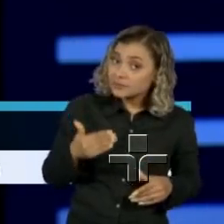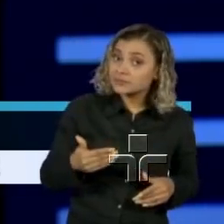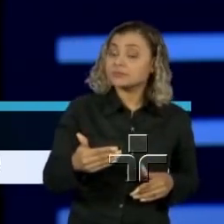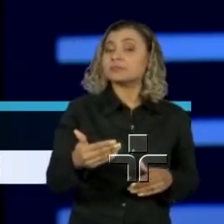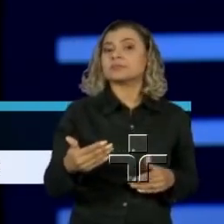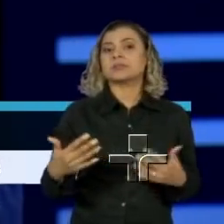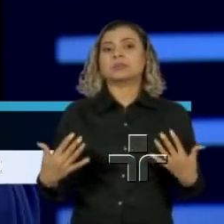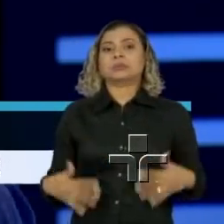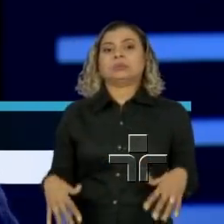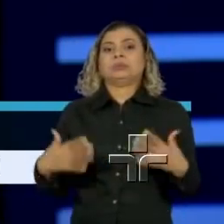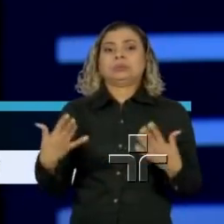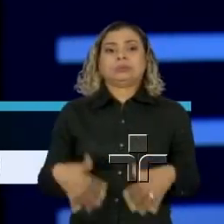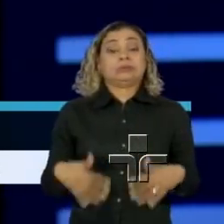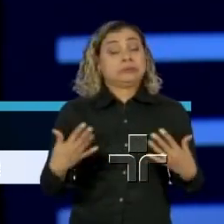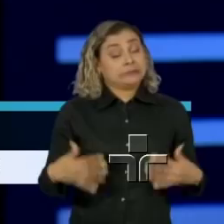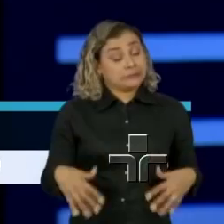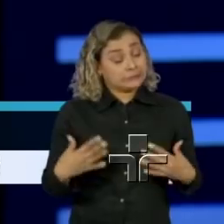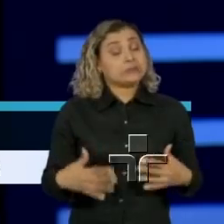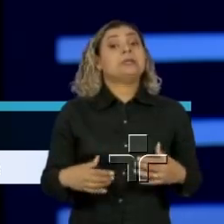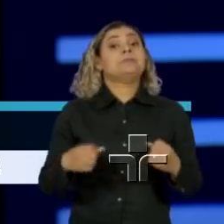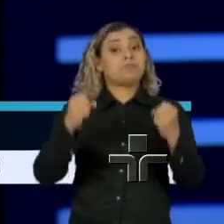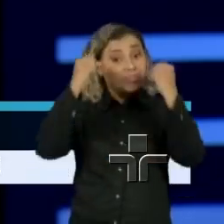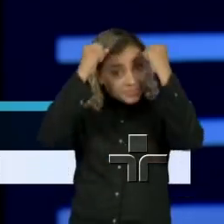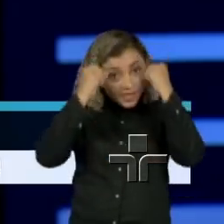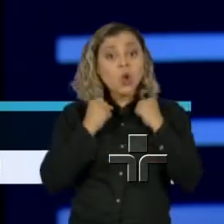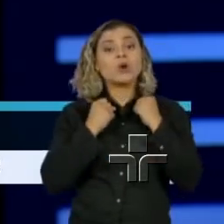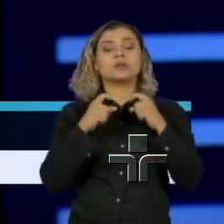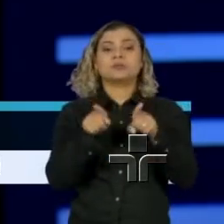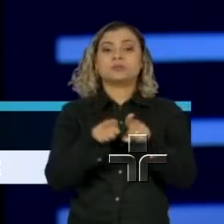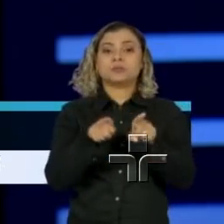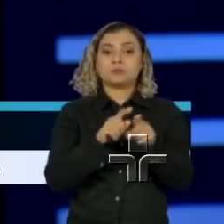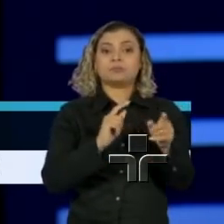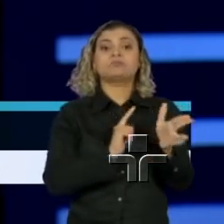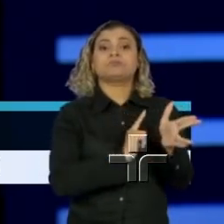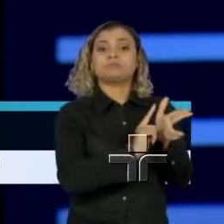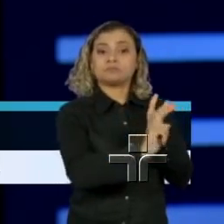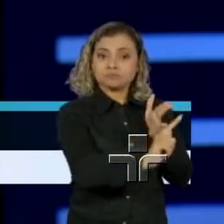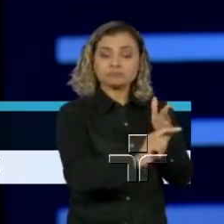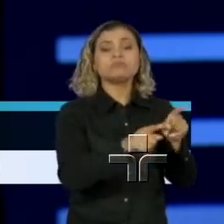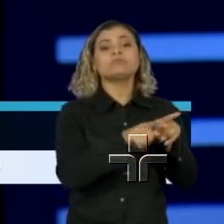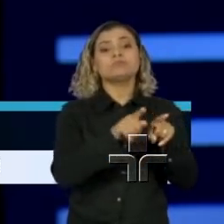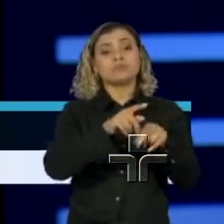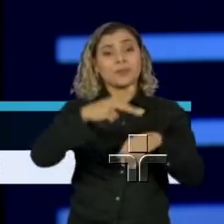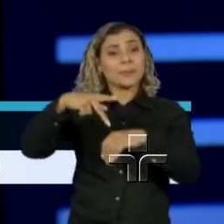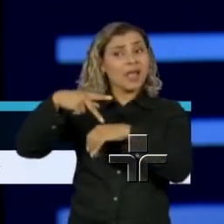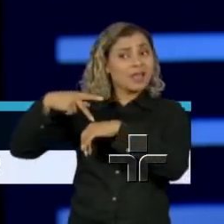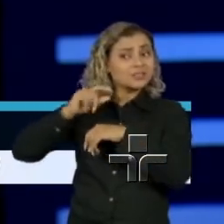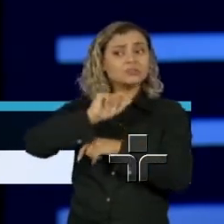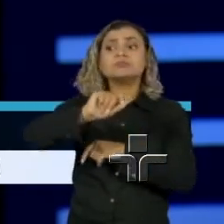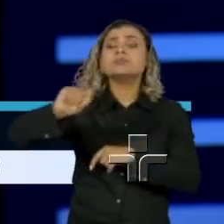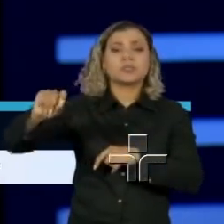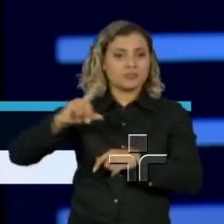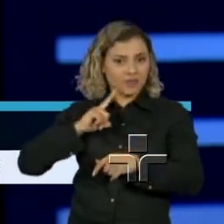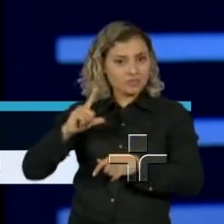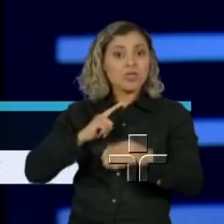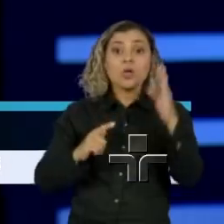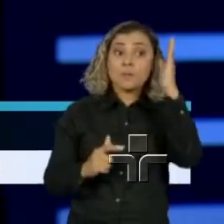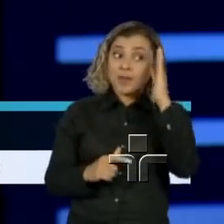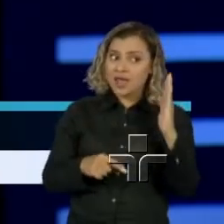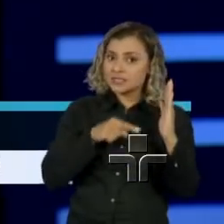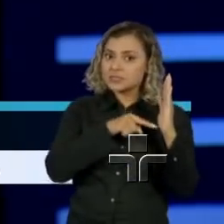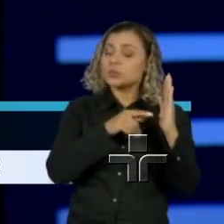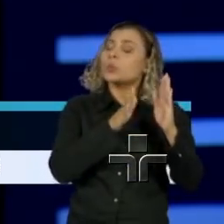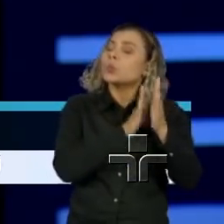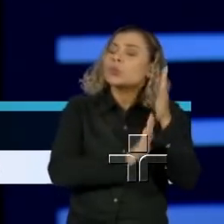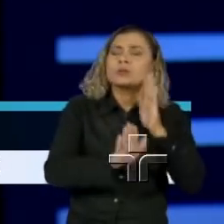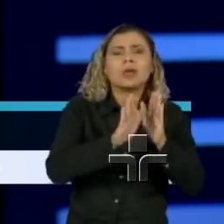terroristas não só no Golfo Pérsico, no Oriente Médio, mas provavelmente em várias regiões do mundo. Espero que o governo brasileiro tenha a prudência